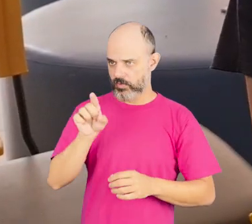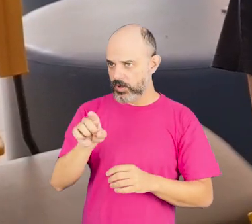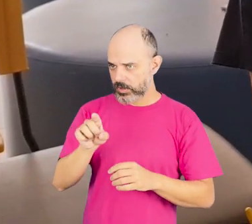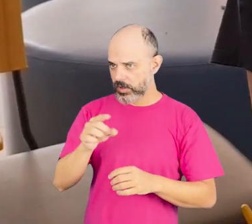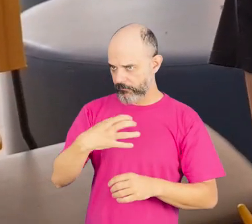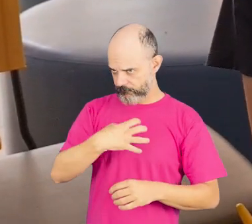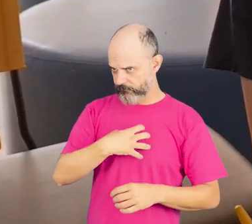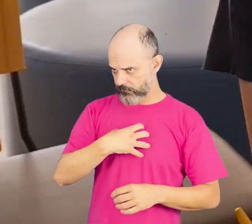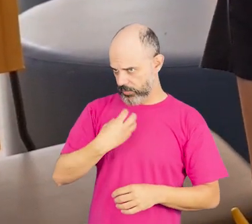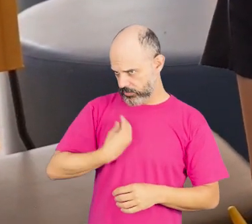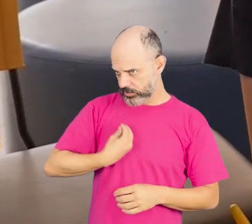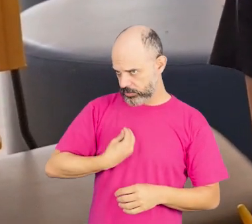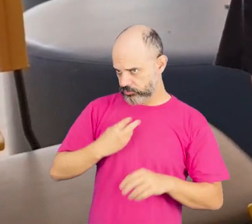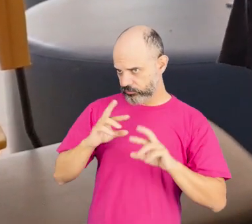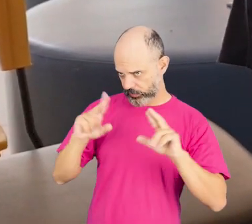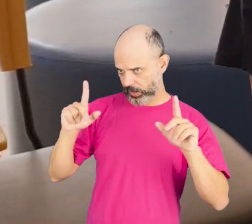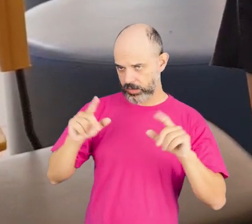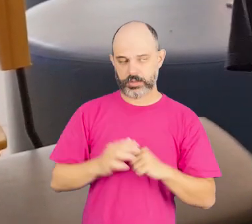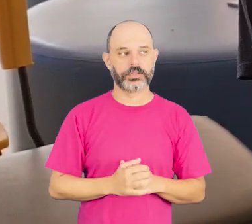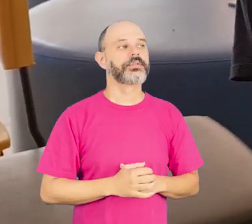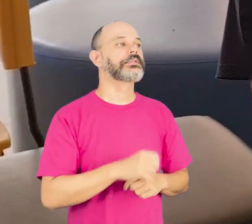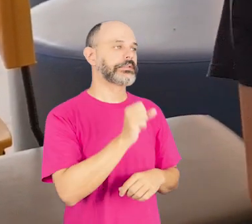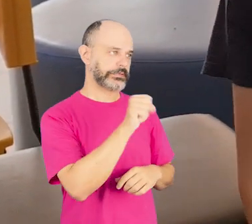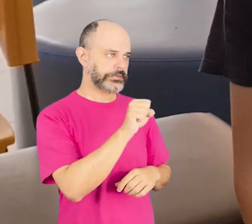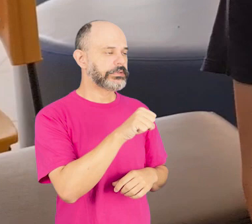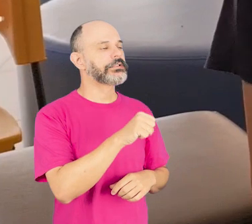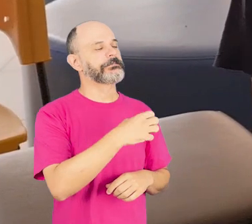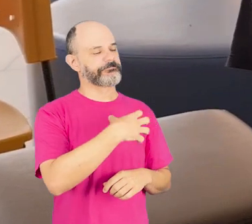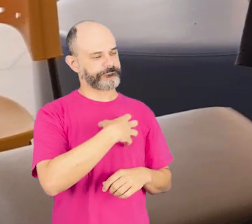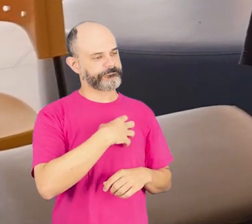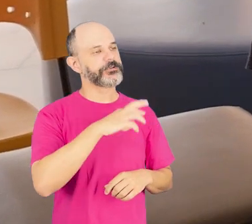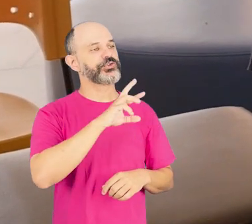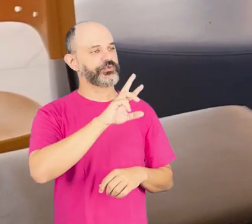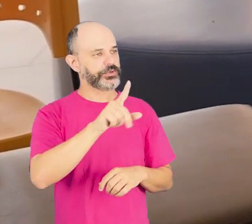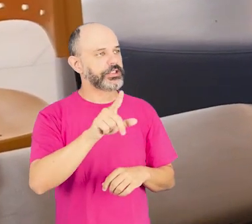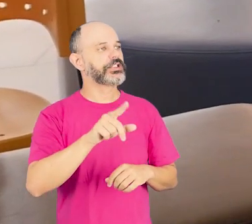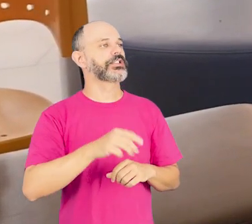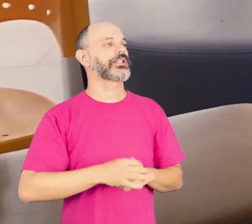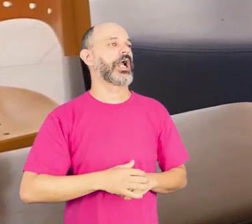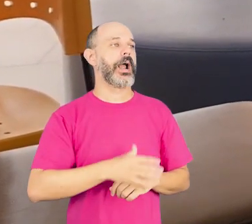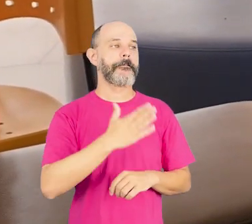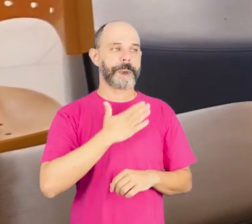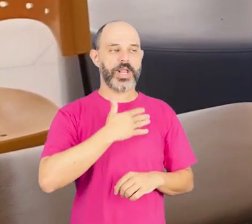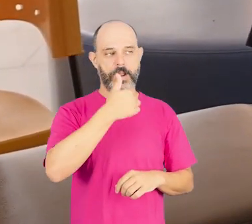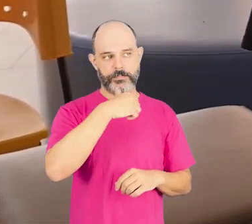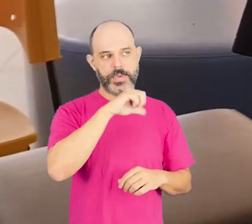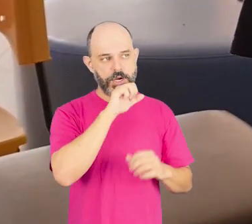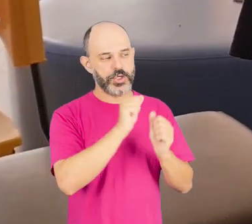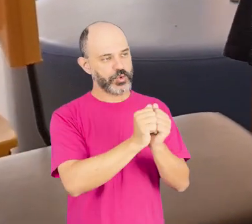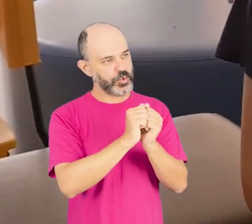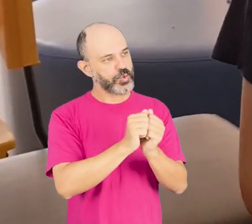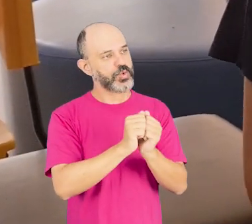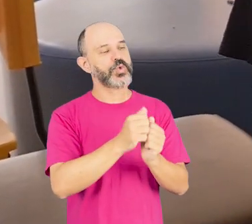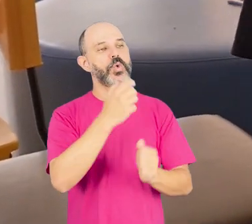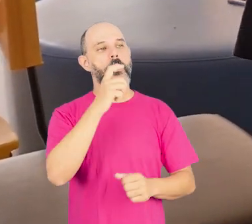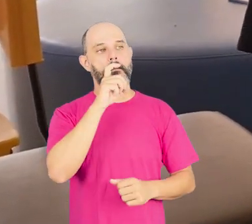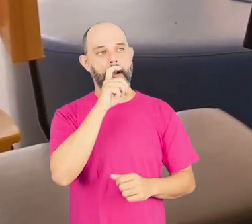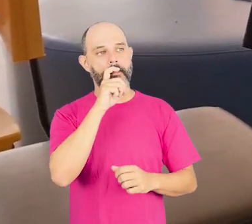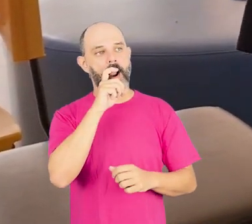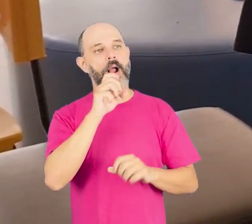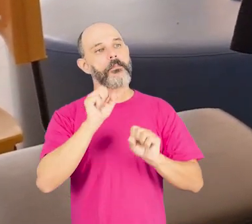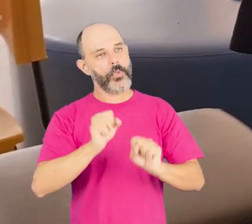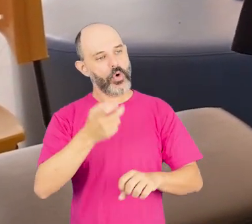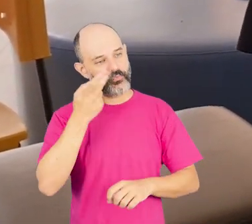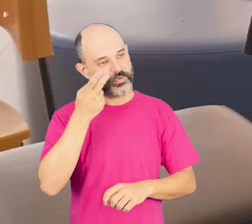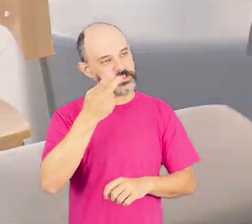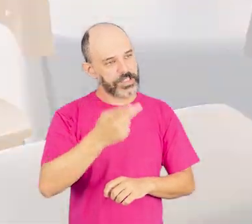Isso fez diferença para você? Ah, fez, com certeza. Só da minha mãe estar aqui e aí meu pai poder visitar